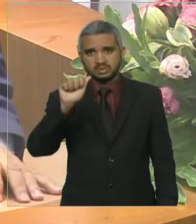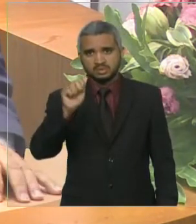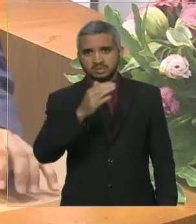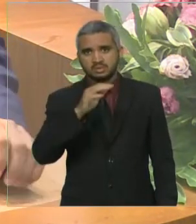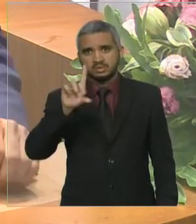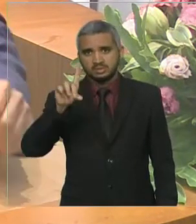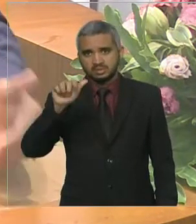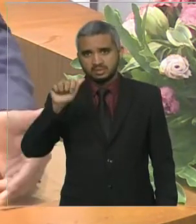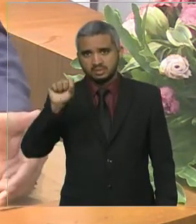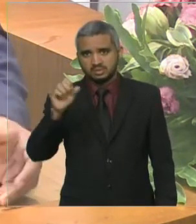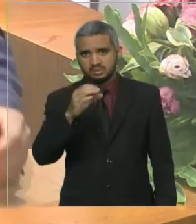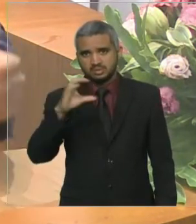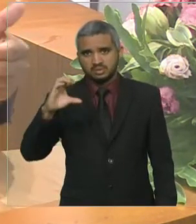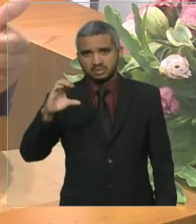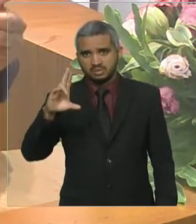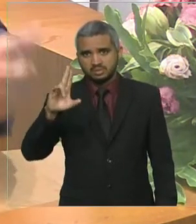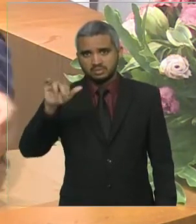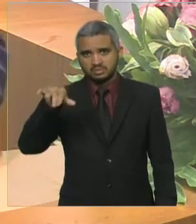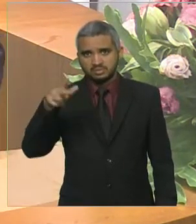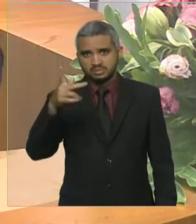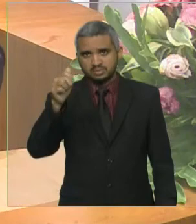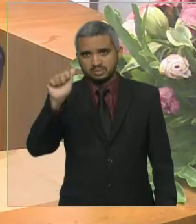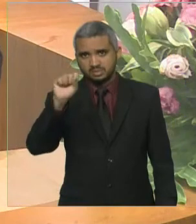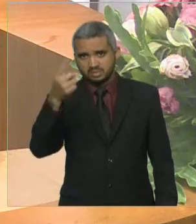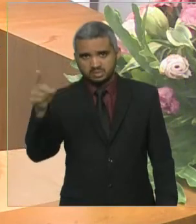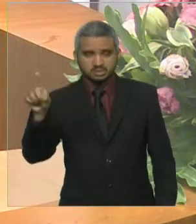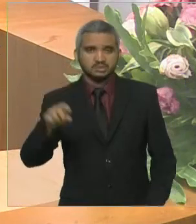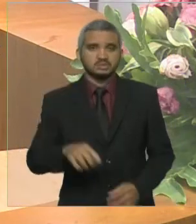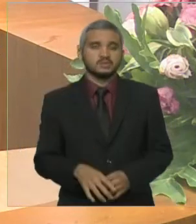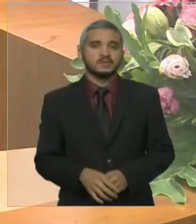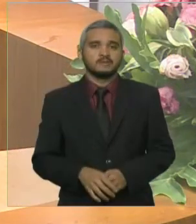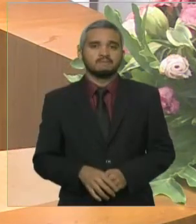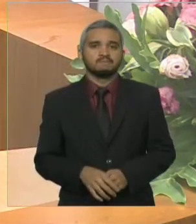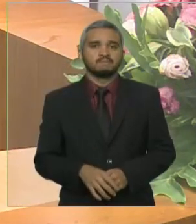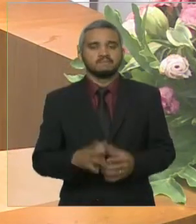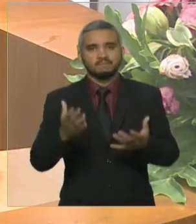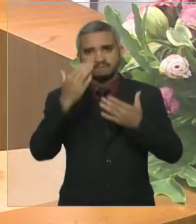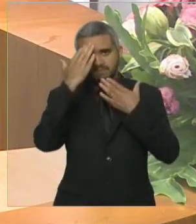Cunhãs, com o Ministério Público e com o Judiciário. É o que tinha para o momento, senhor presidente.